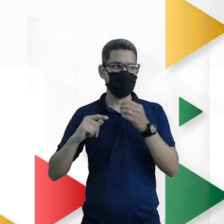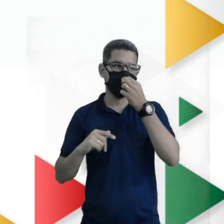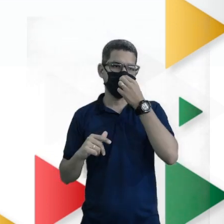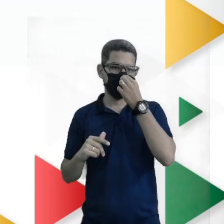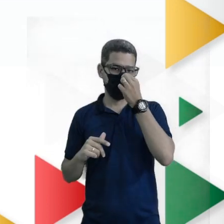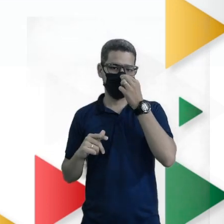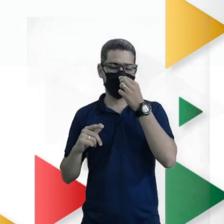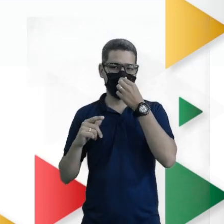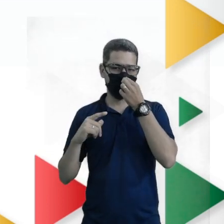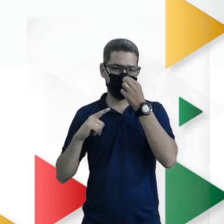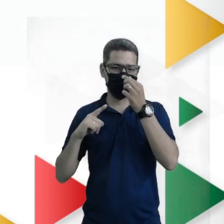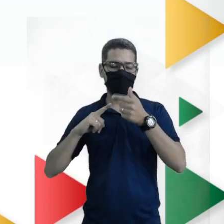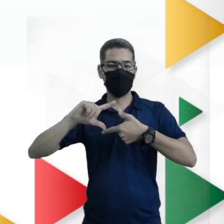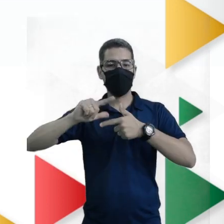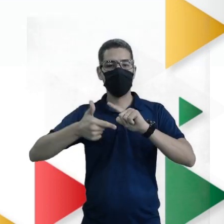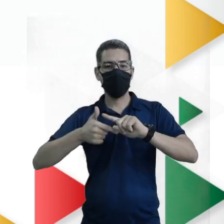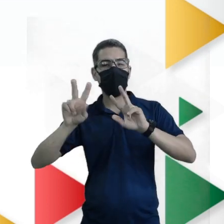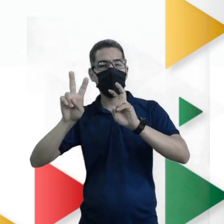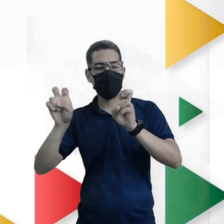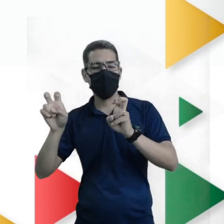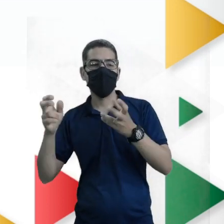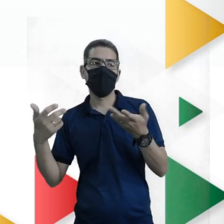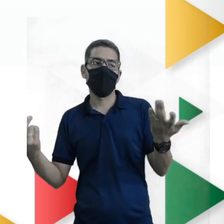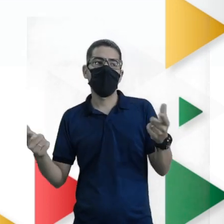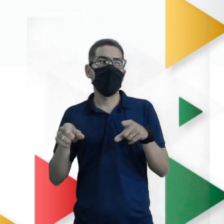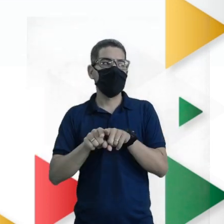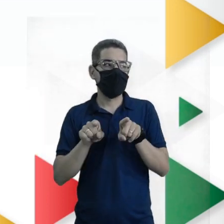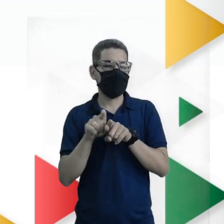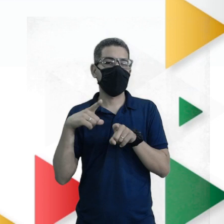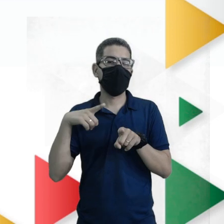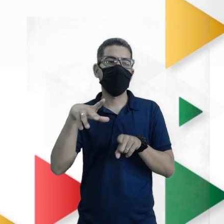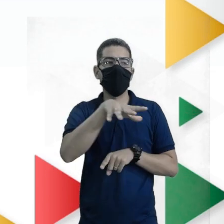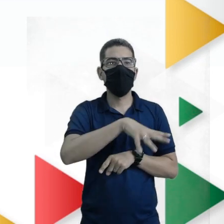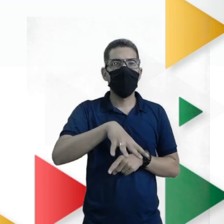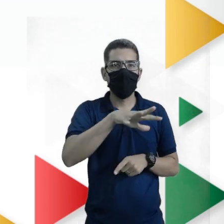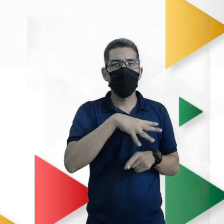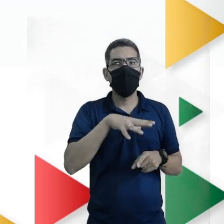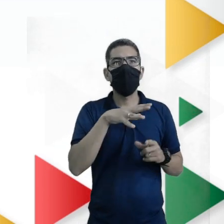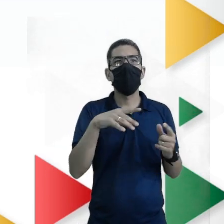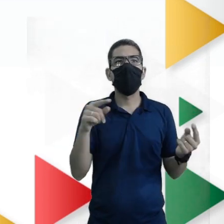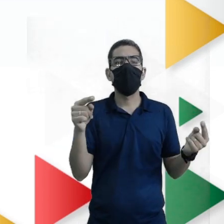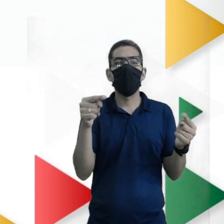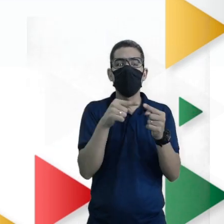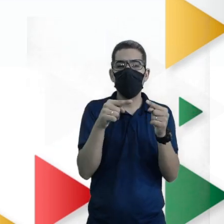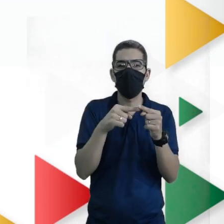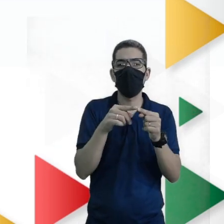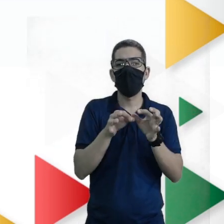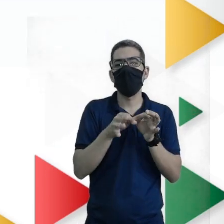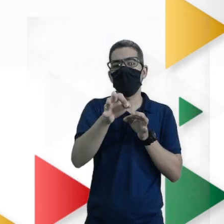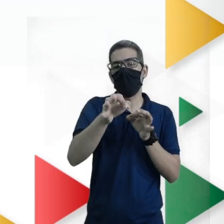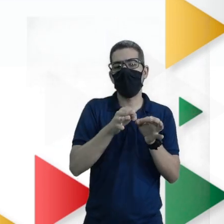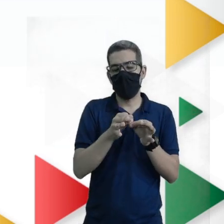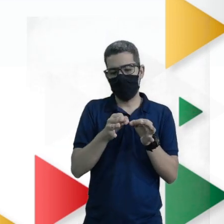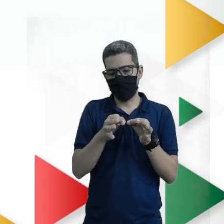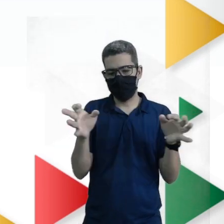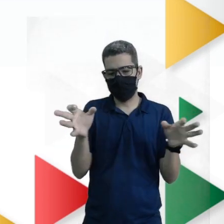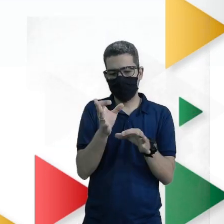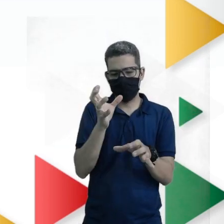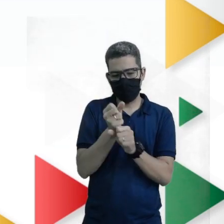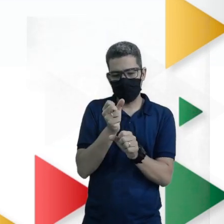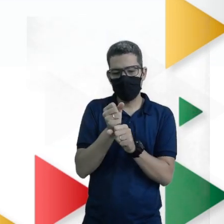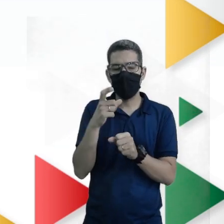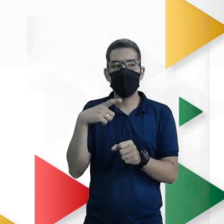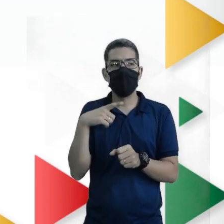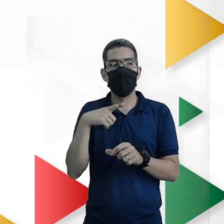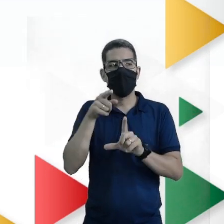da geometria, nas unidades temáticas, quanto dentro também do campo das grandezas e medidas. Então, no momento ela vai ser abertura